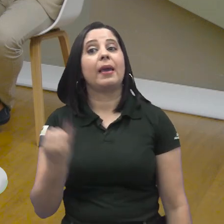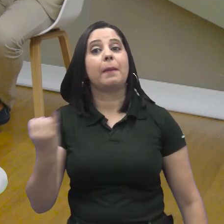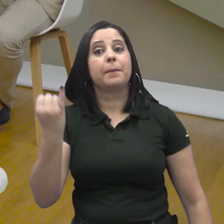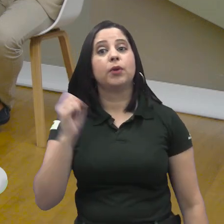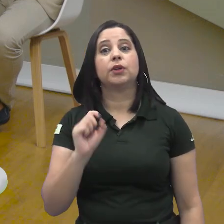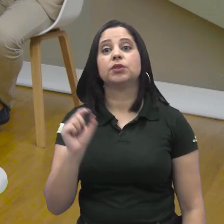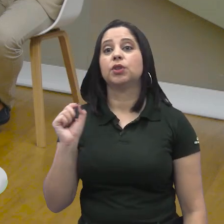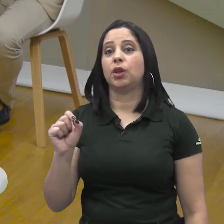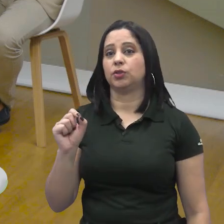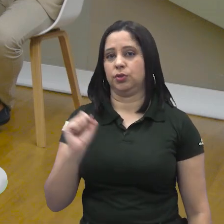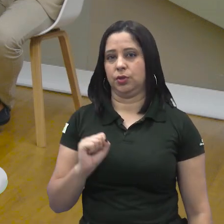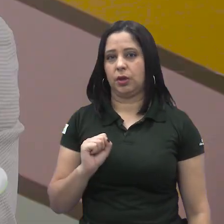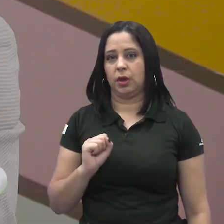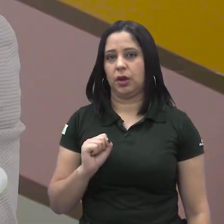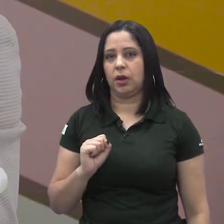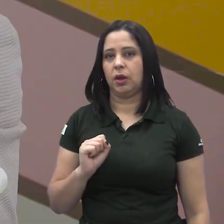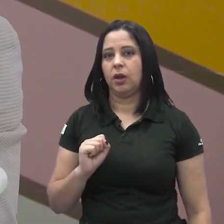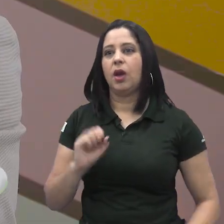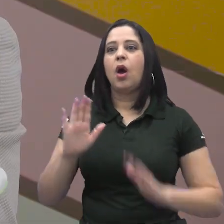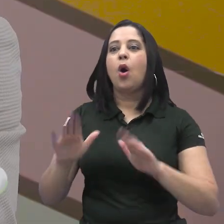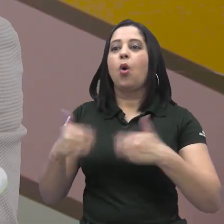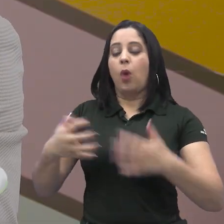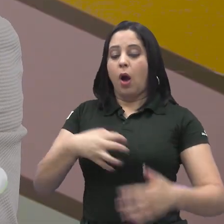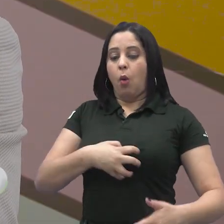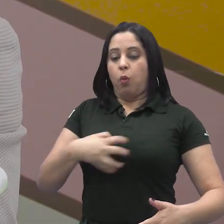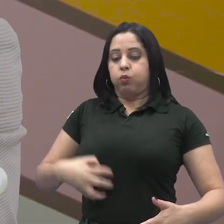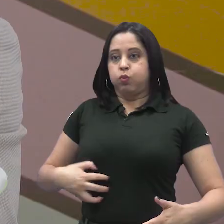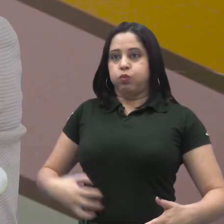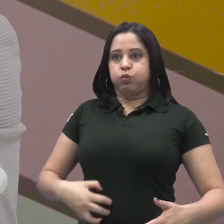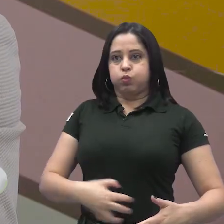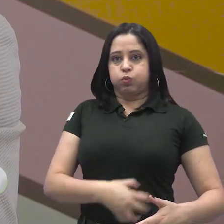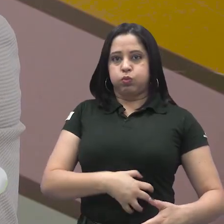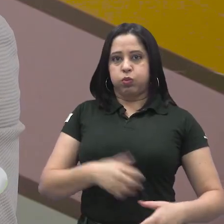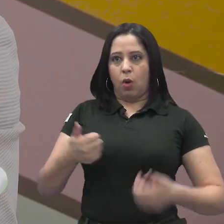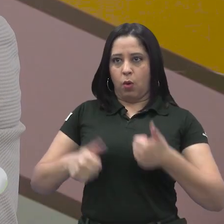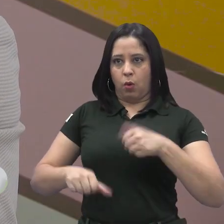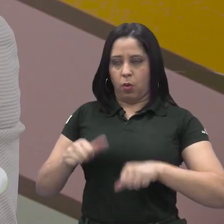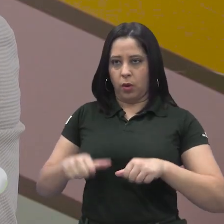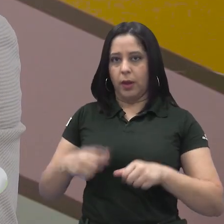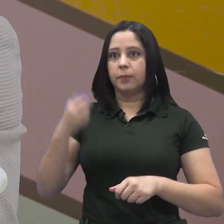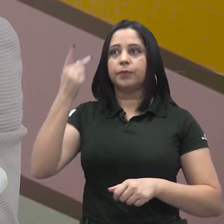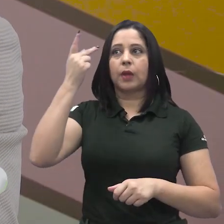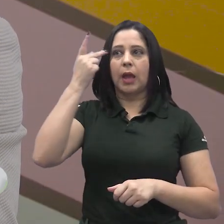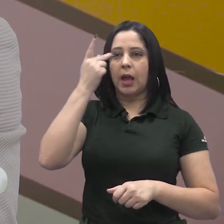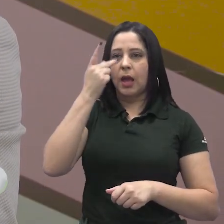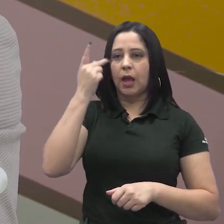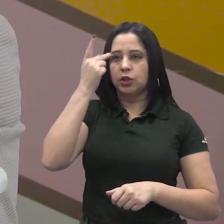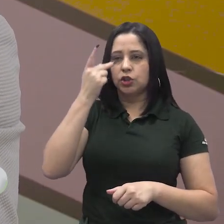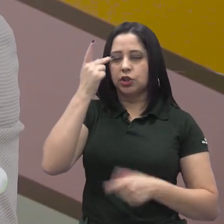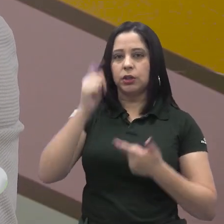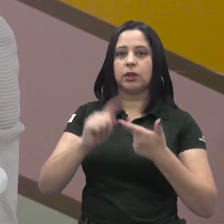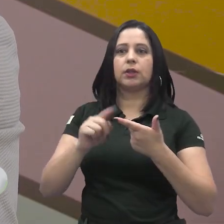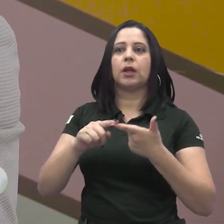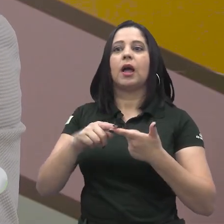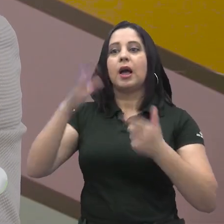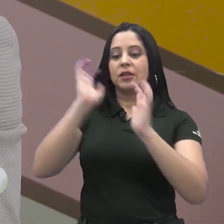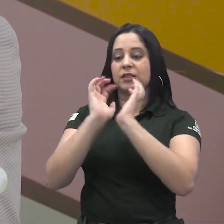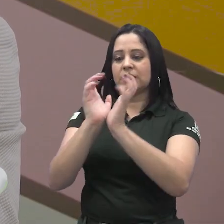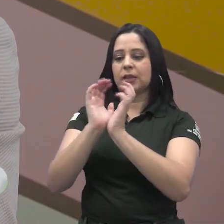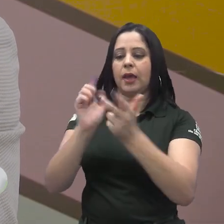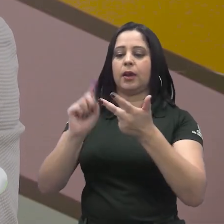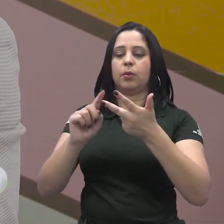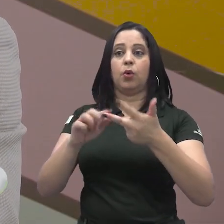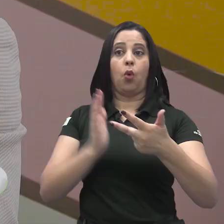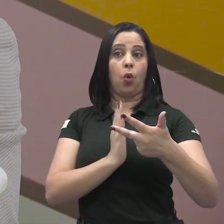ela avalie lesões em órgão-alvo. Quais são esses órgãos-alvo? Retina, cérebro, coração,